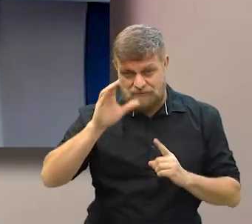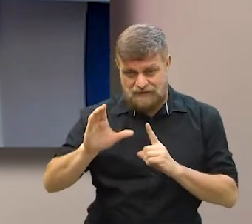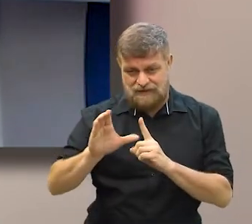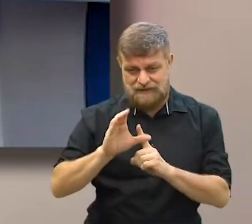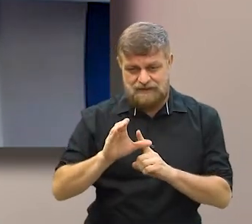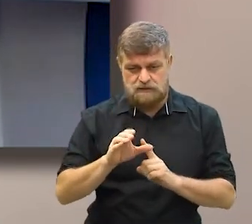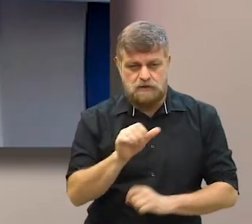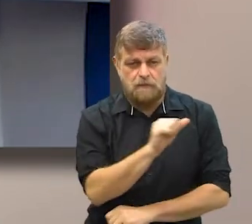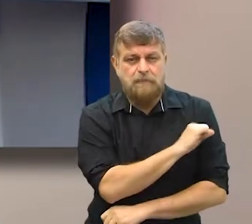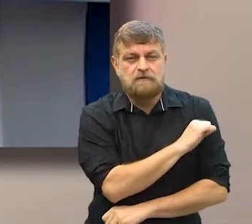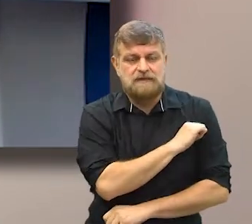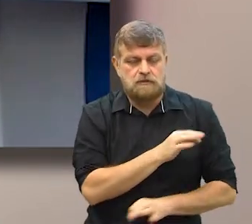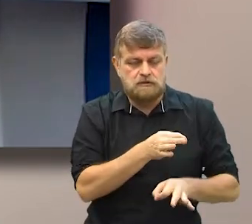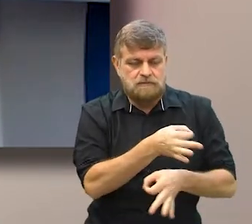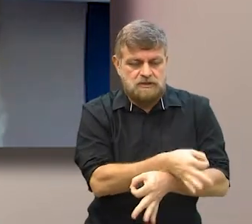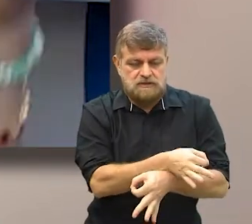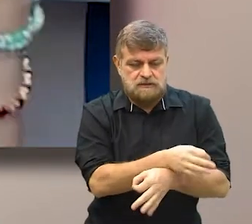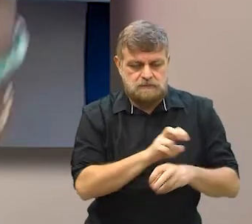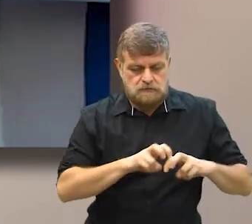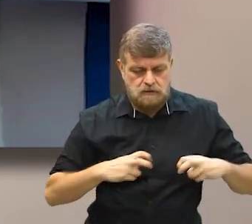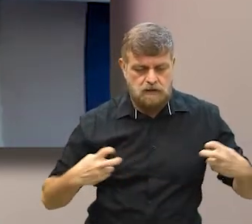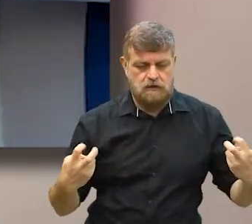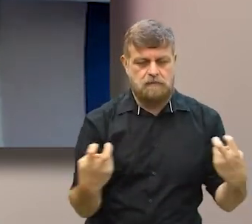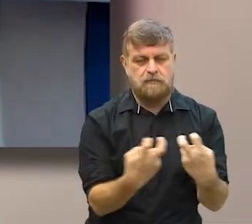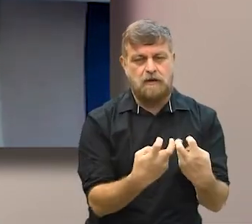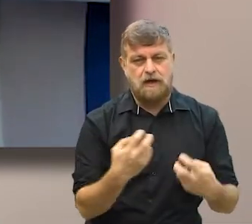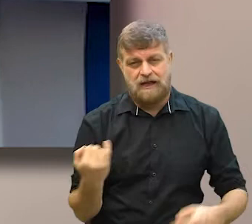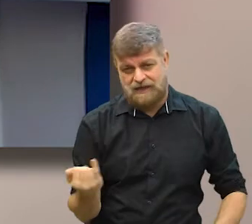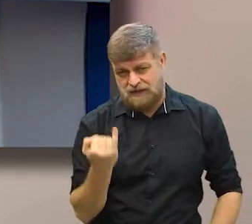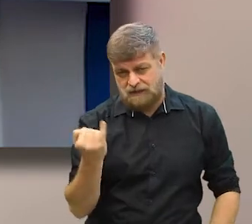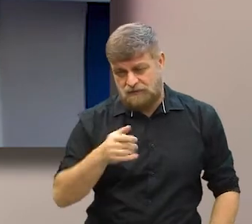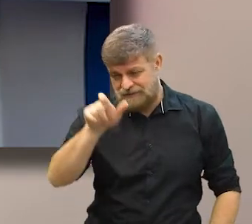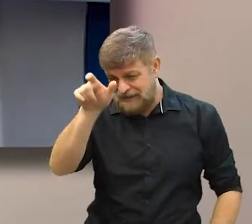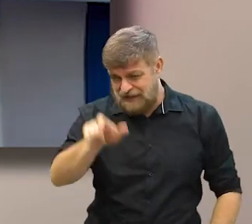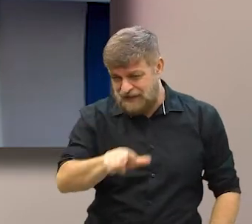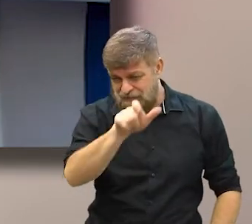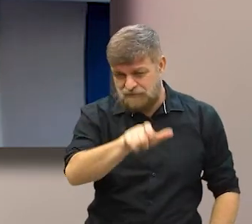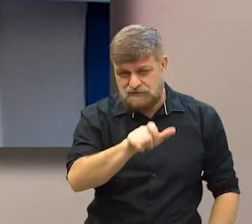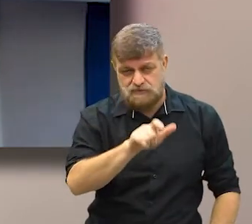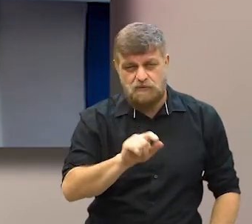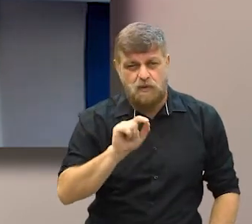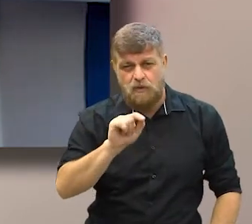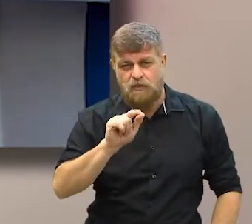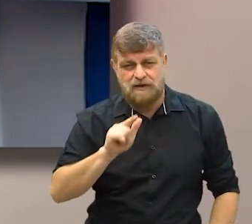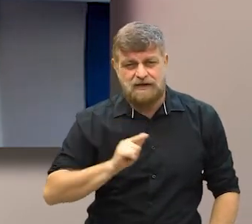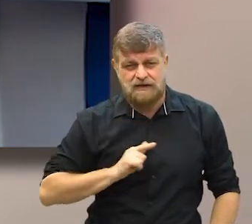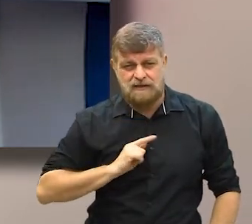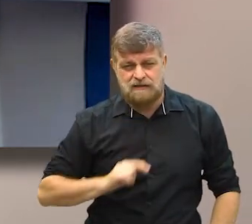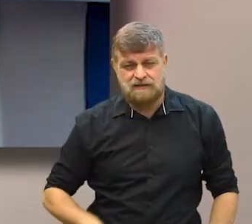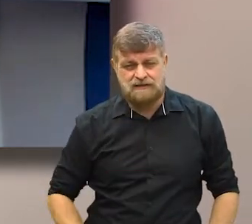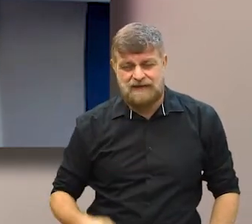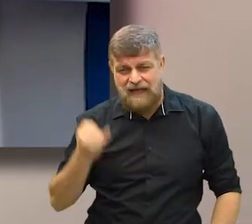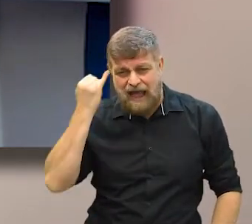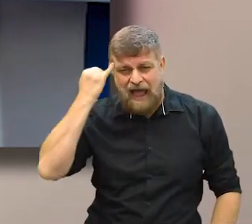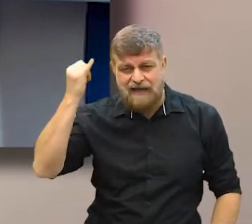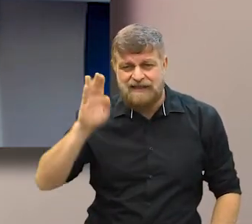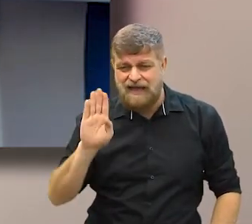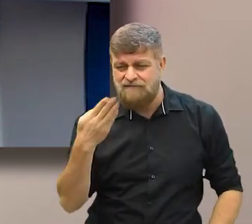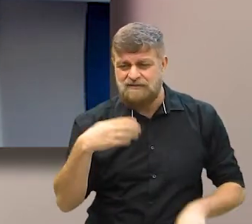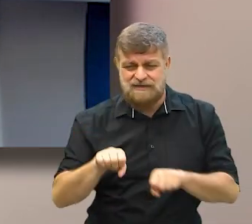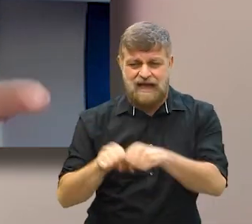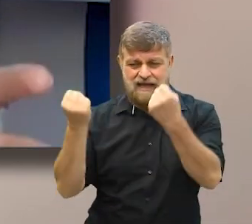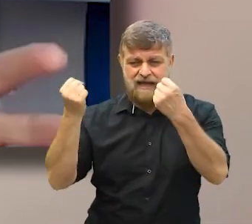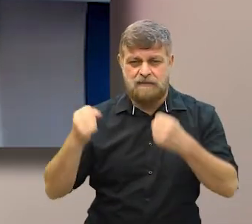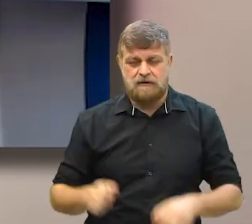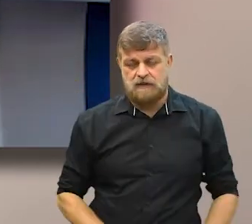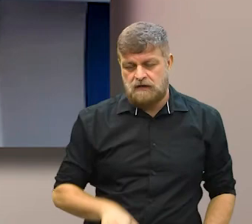alunos de meditação. É importante que as pessoas quebrem essa falsa ideia de que